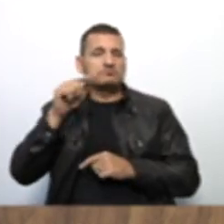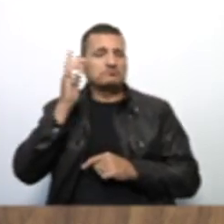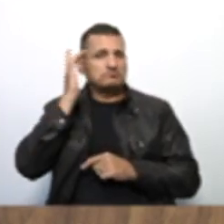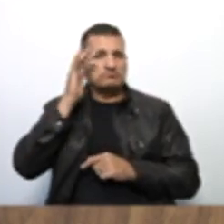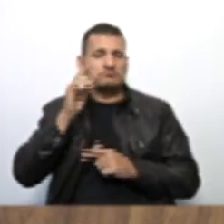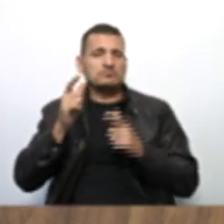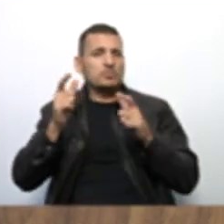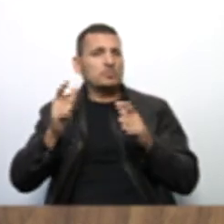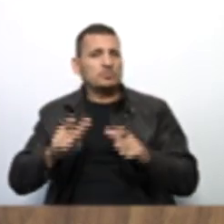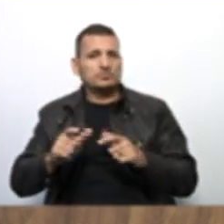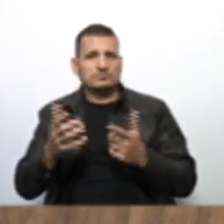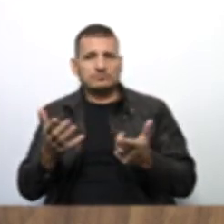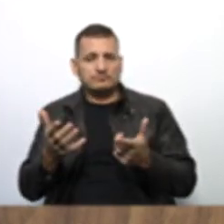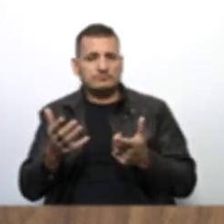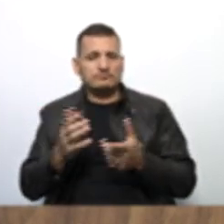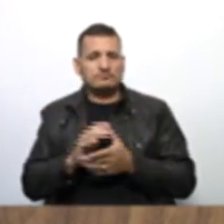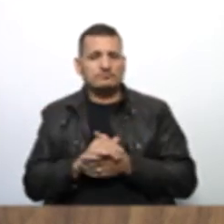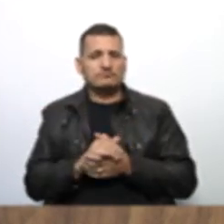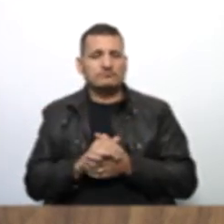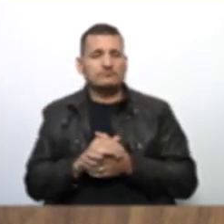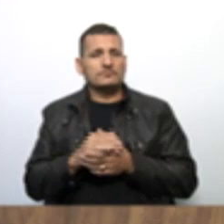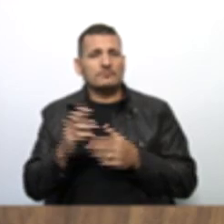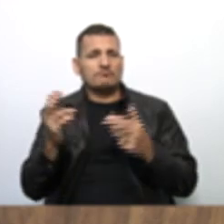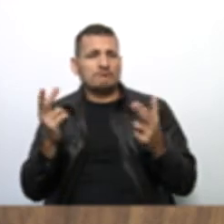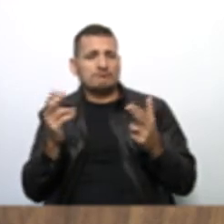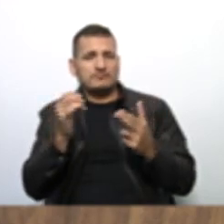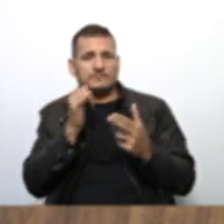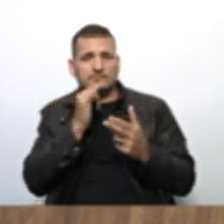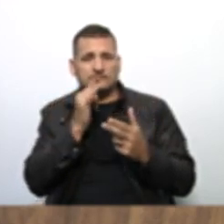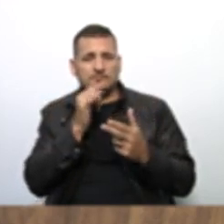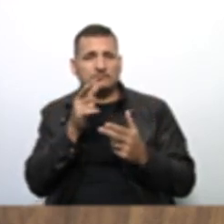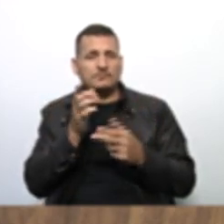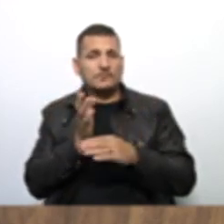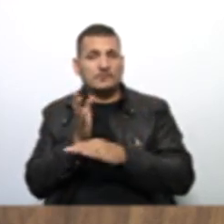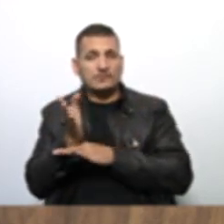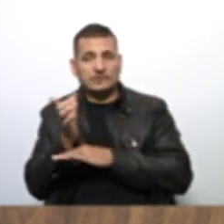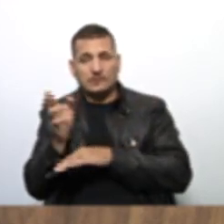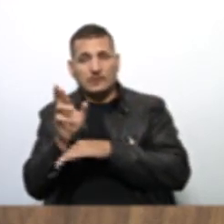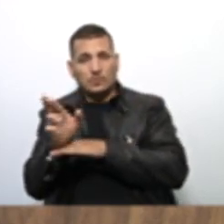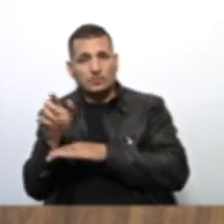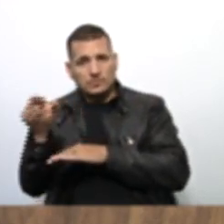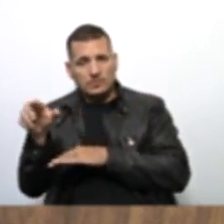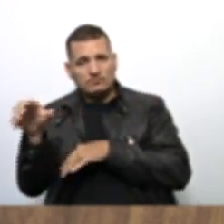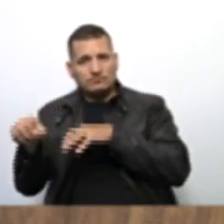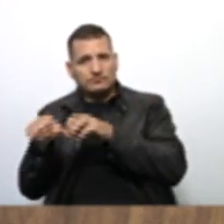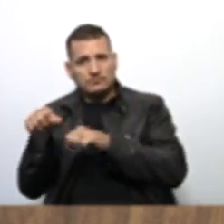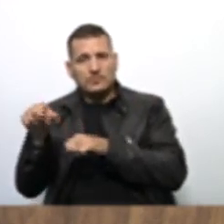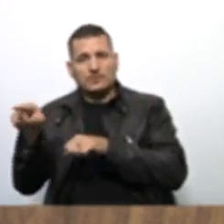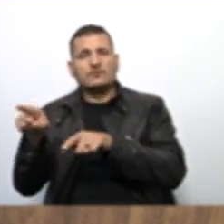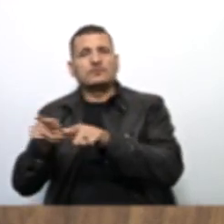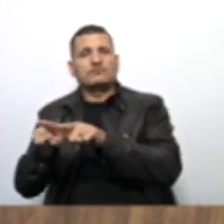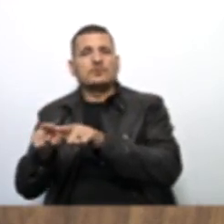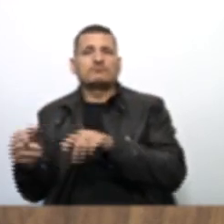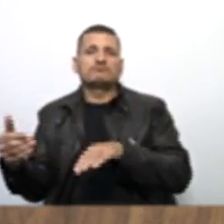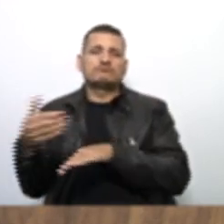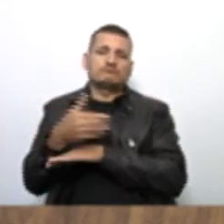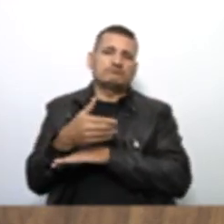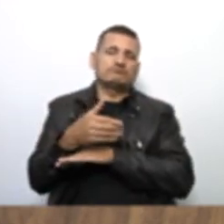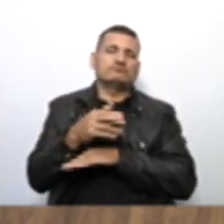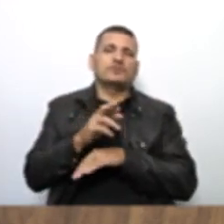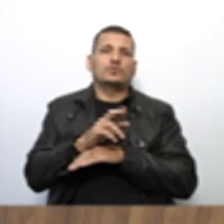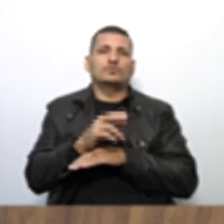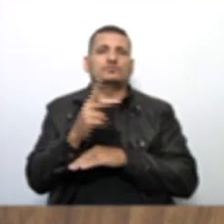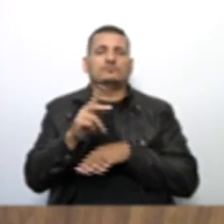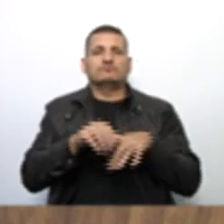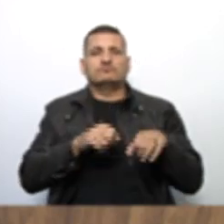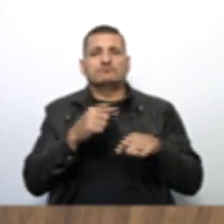a origem daquele servidor. E da mesma forma que você acessa esse recurso lá, o pessoal de lá vai acessar os recursos da sua máquina, porque você